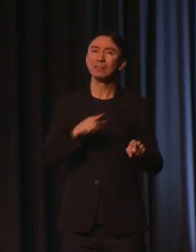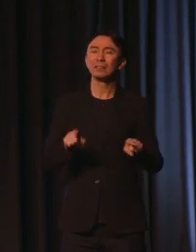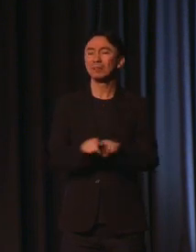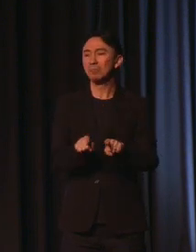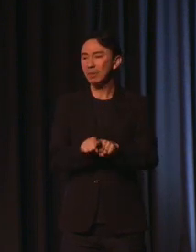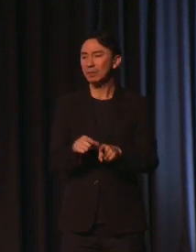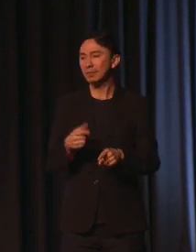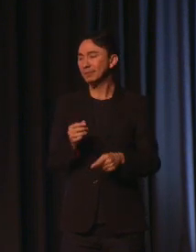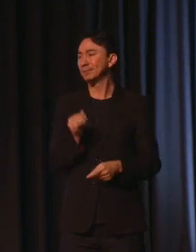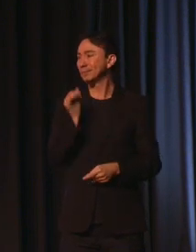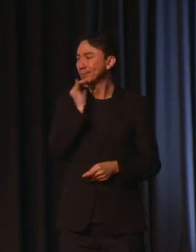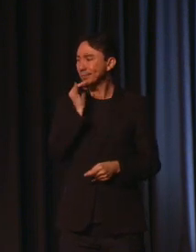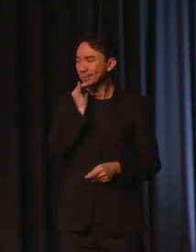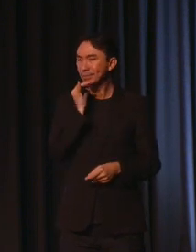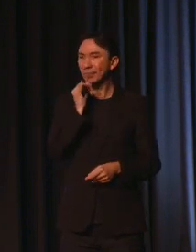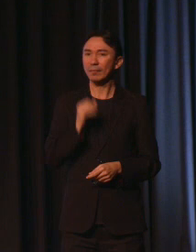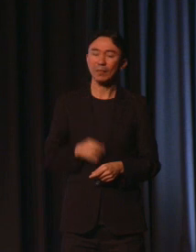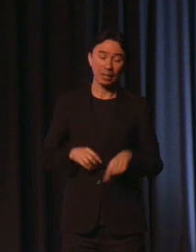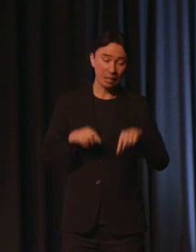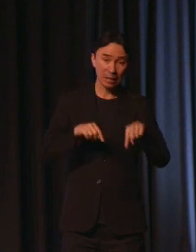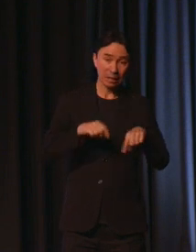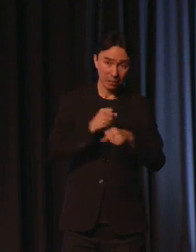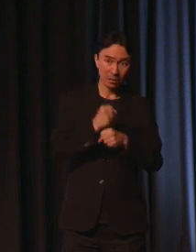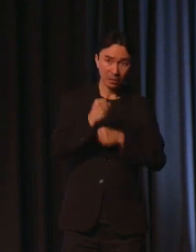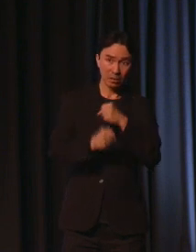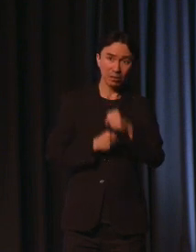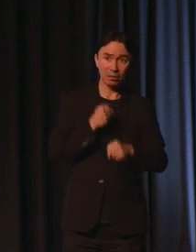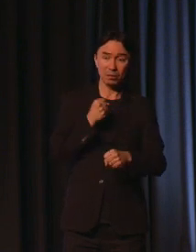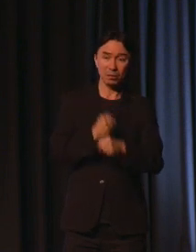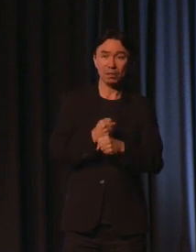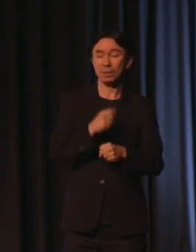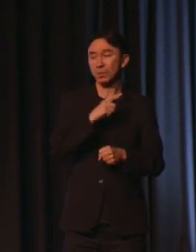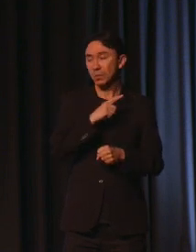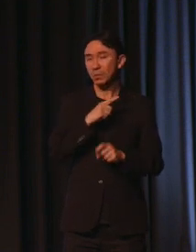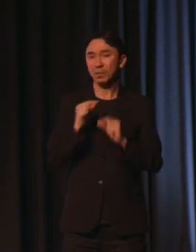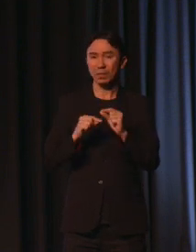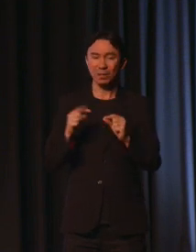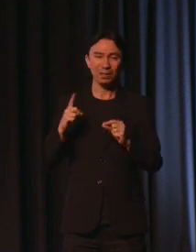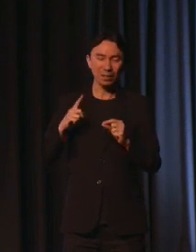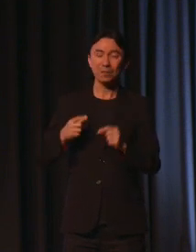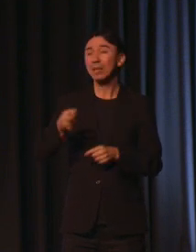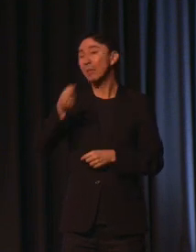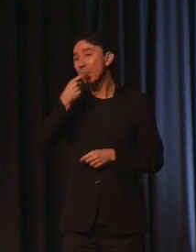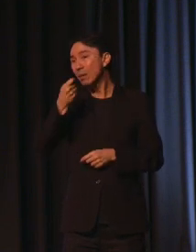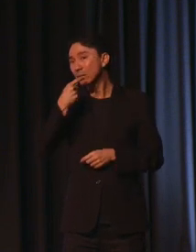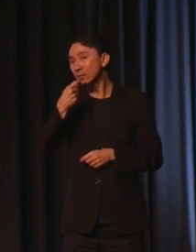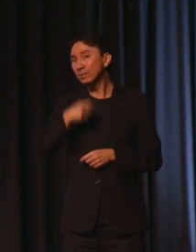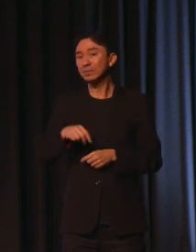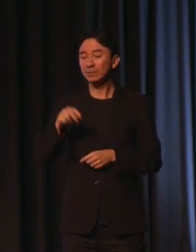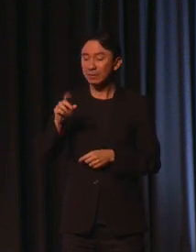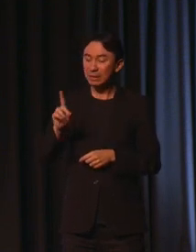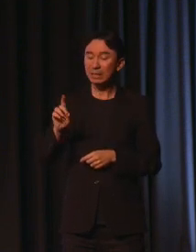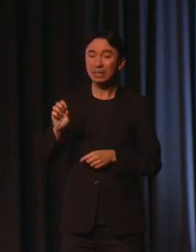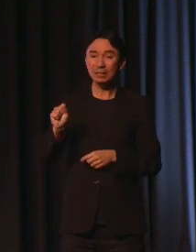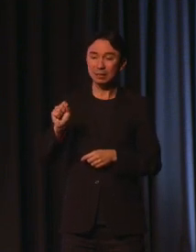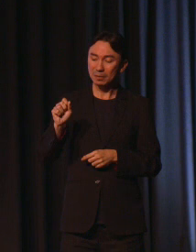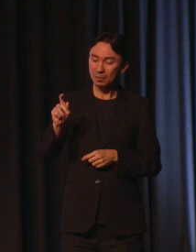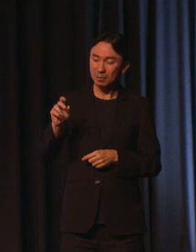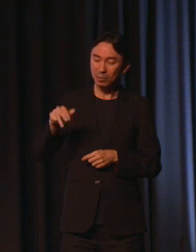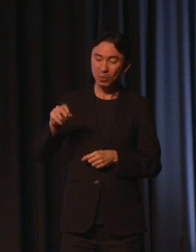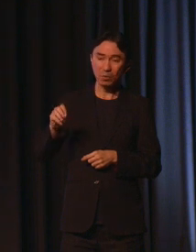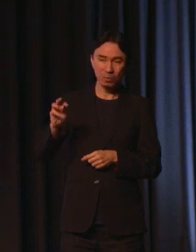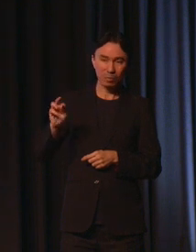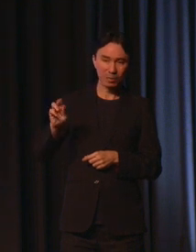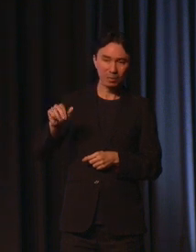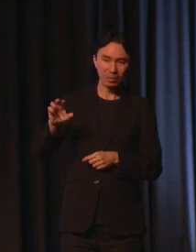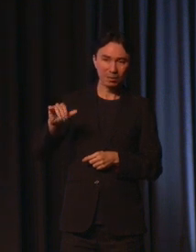exemplo, a gente está vivenciando isso esse ano, que é no caso da desmopressina. A gente tinha aí a compra com a desmopressina de